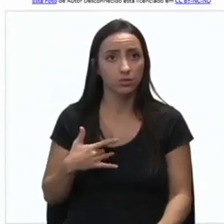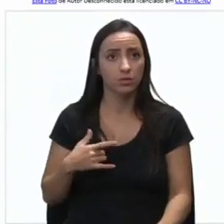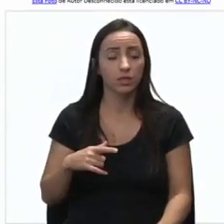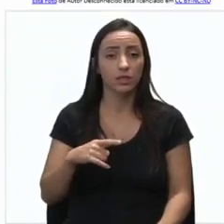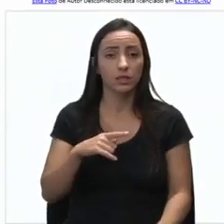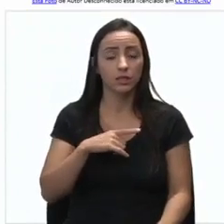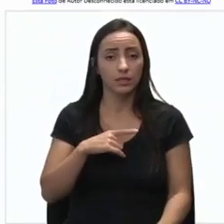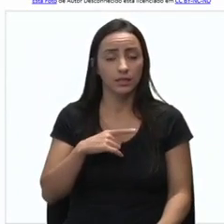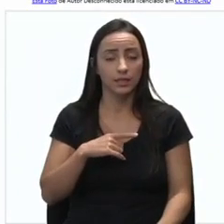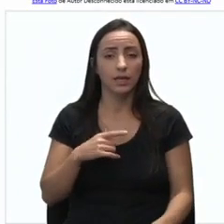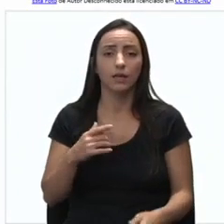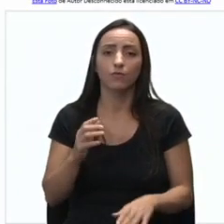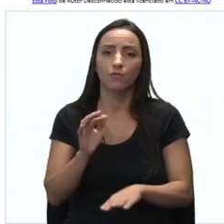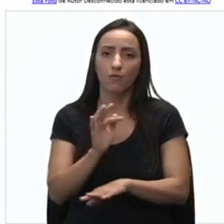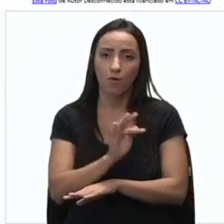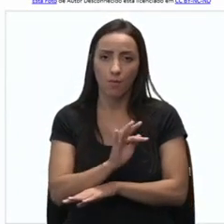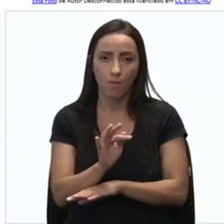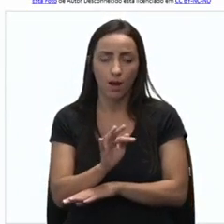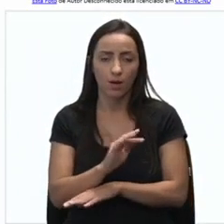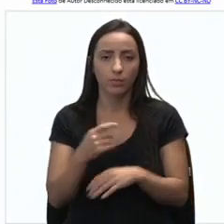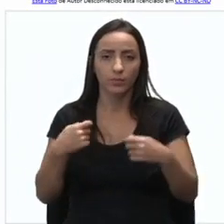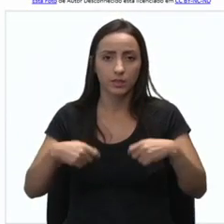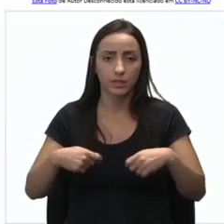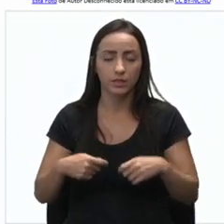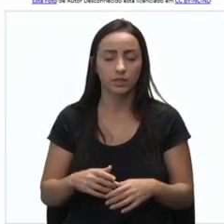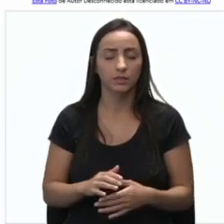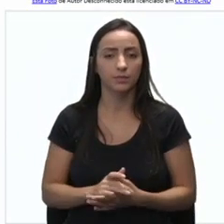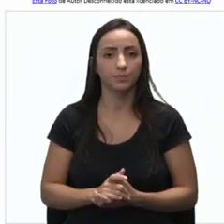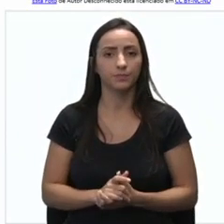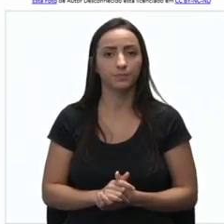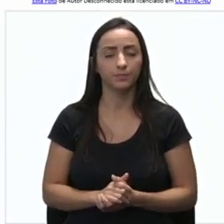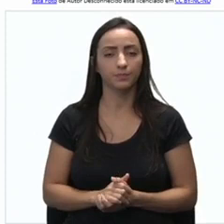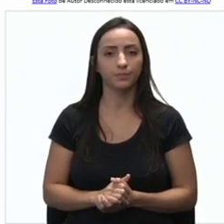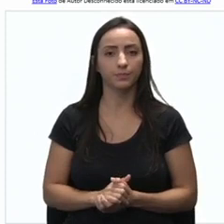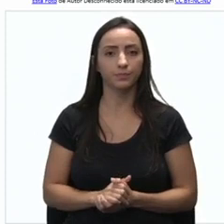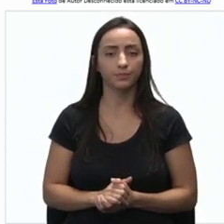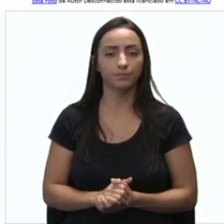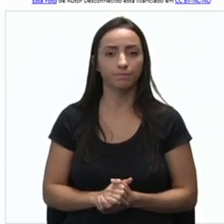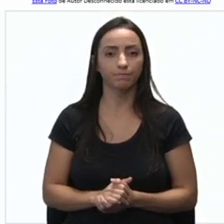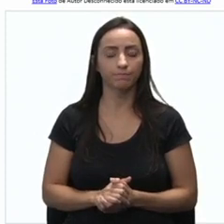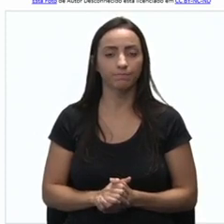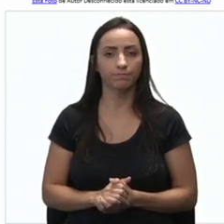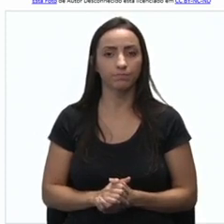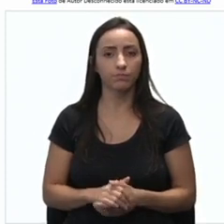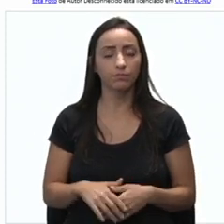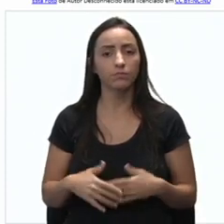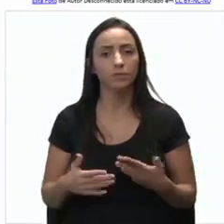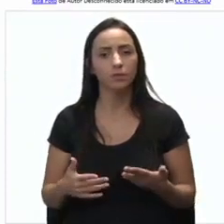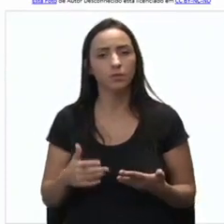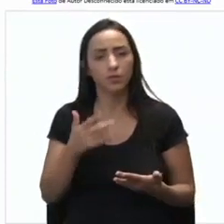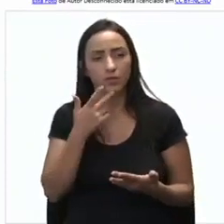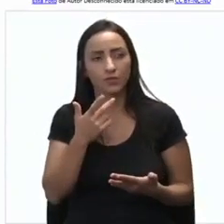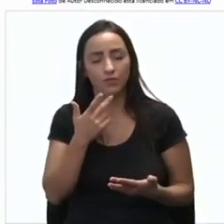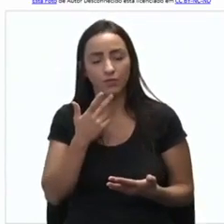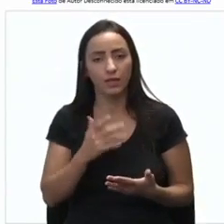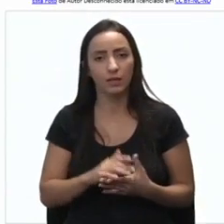de formalidade, um padrão formal aí no trabalho. Então, quando a gente